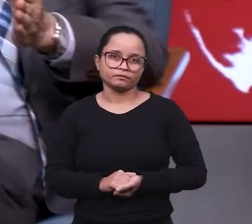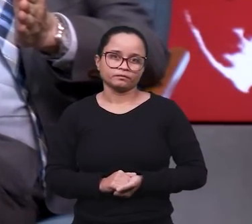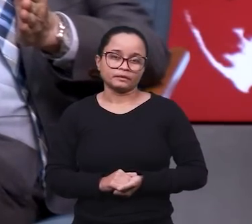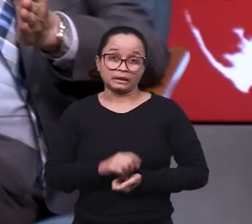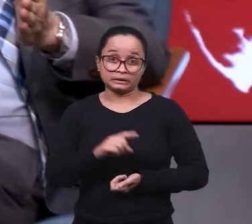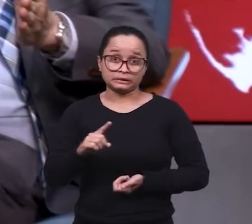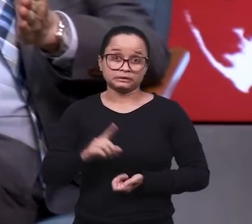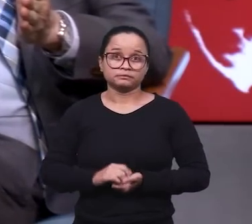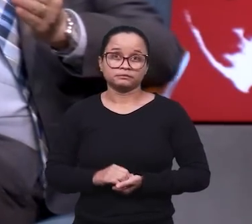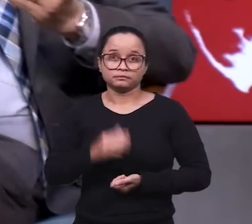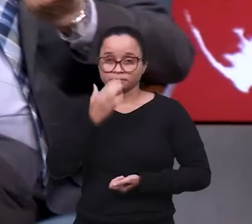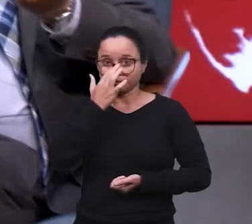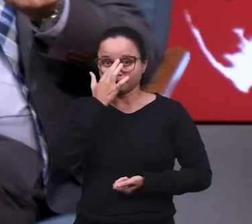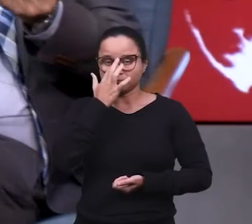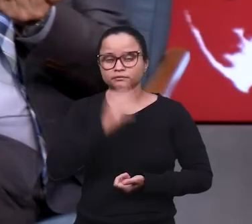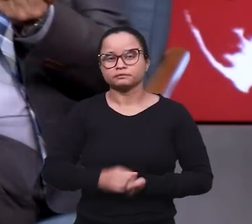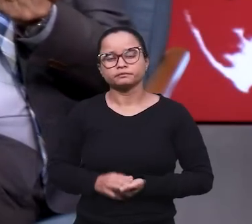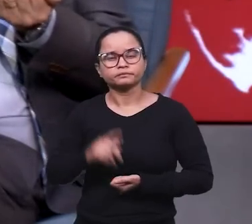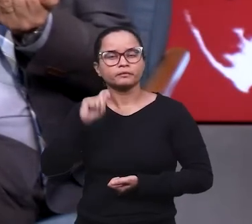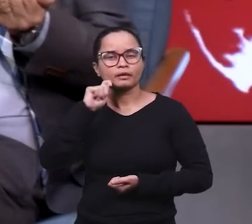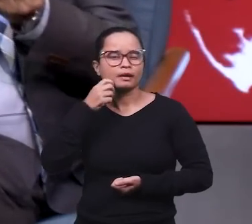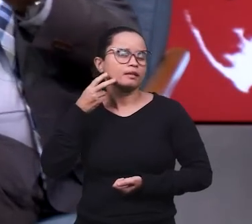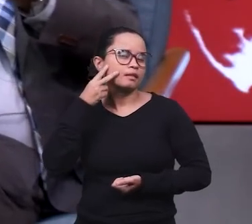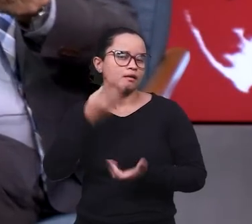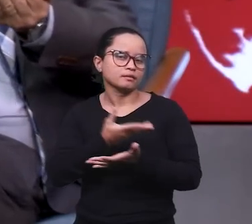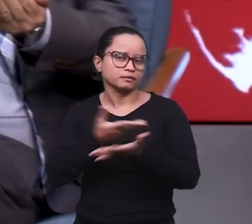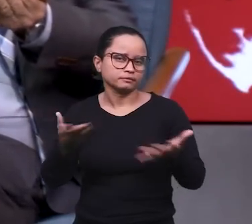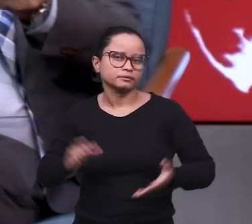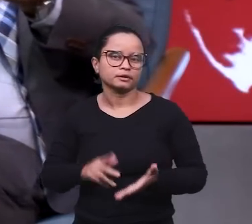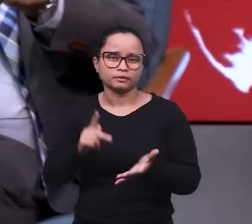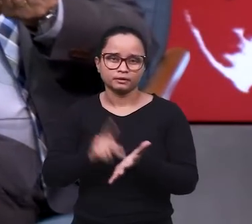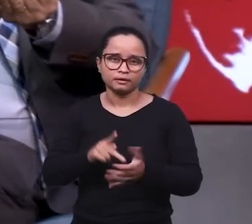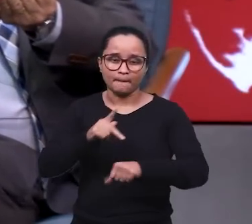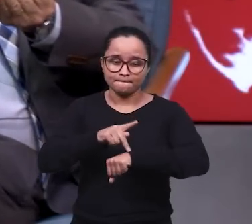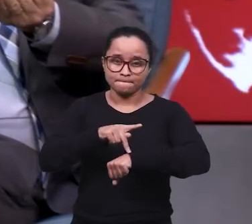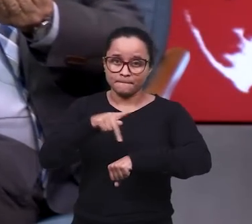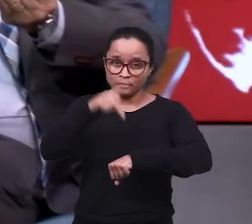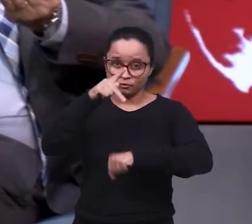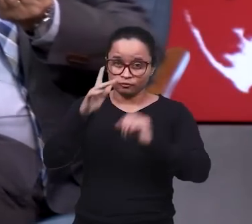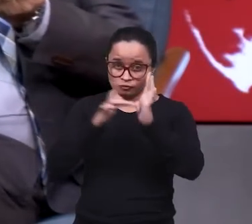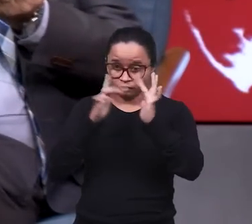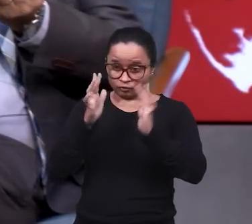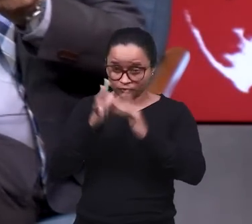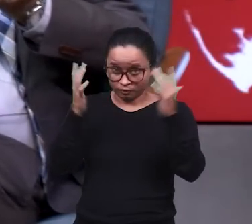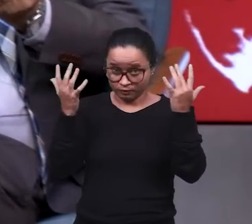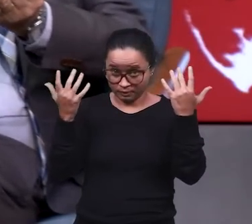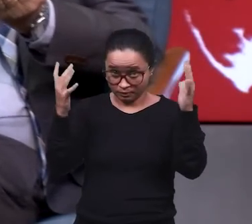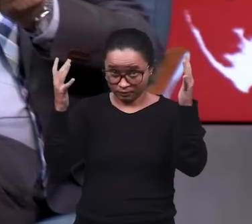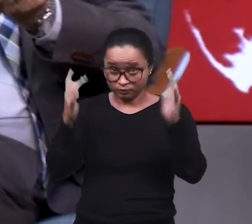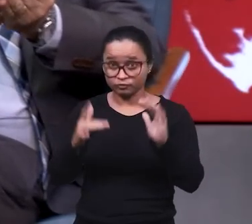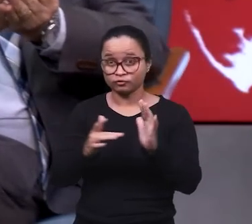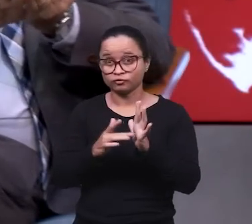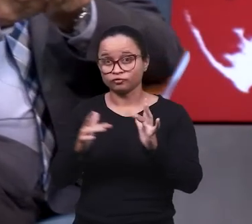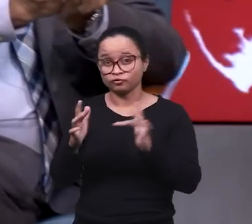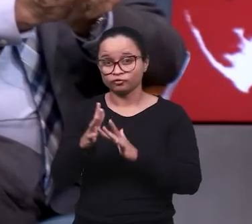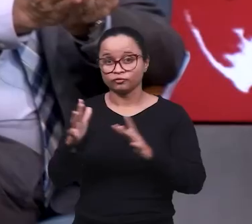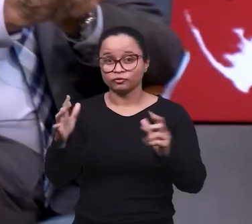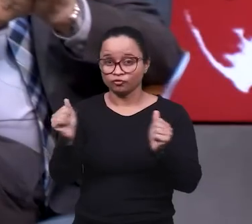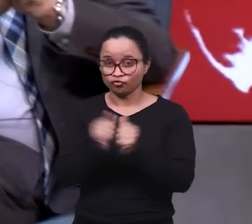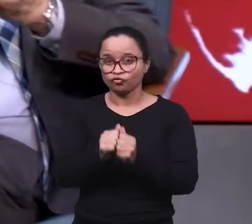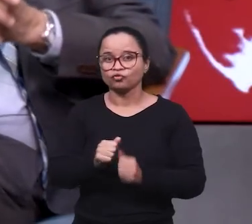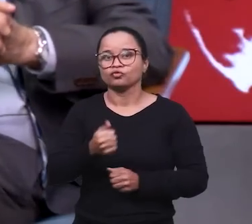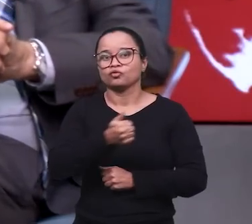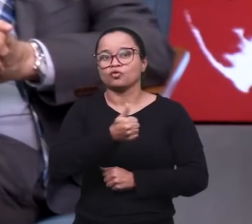na ceia ali, que na verdade era para ser a Páscoa de Jesus, a comemoração da Páscoa de Jesus com os seus